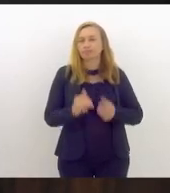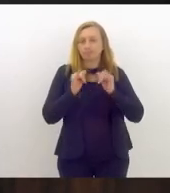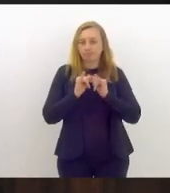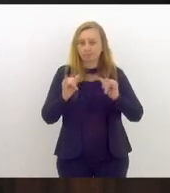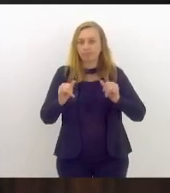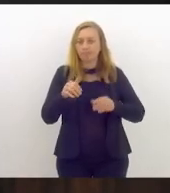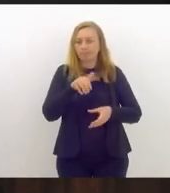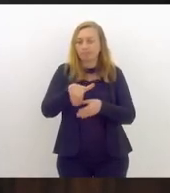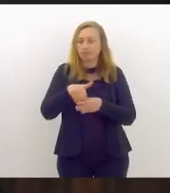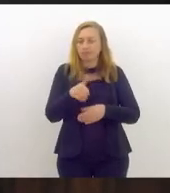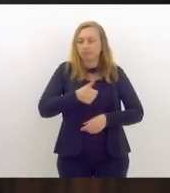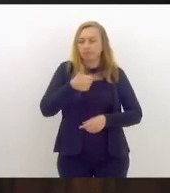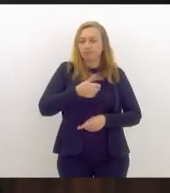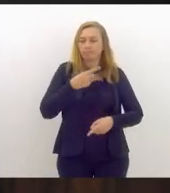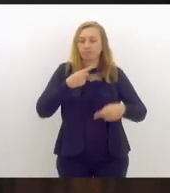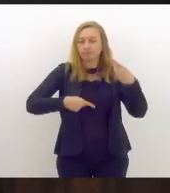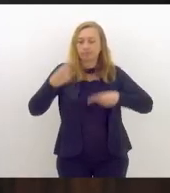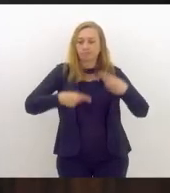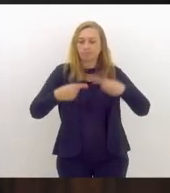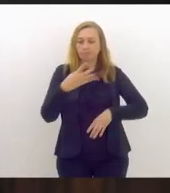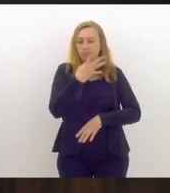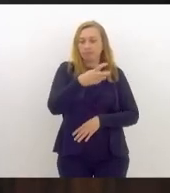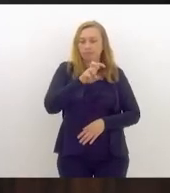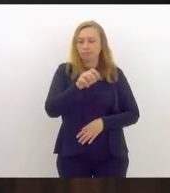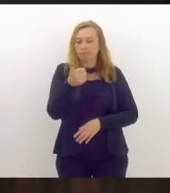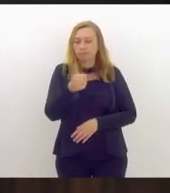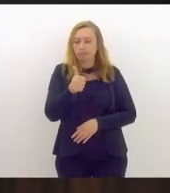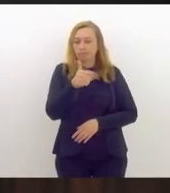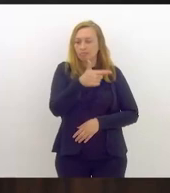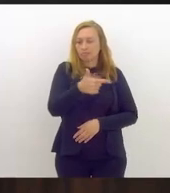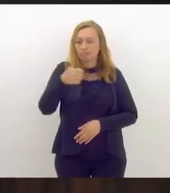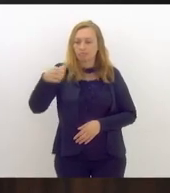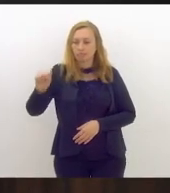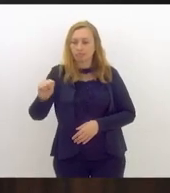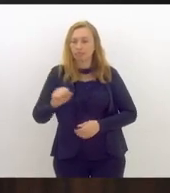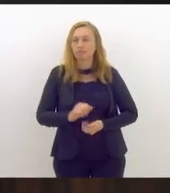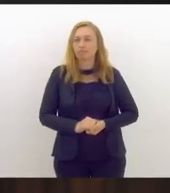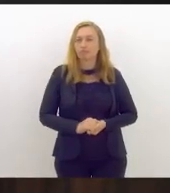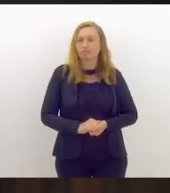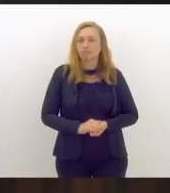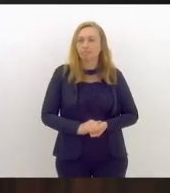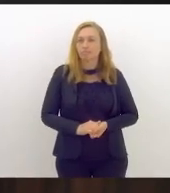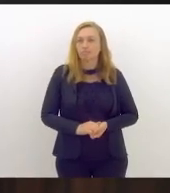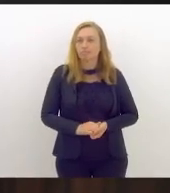Anuncio em votação, em primeira discussão, projeto de lei 4511.